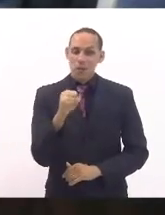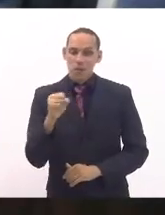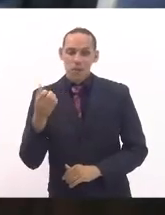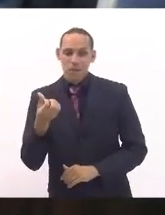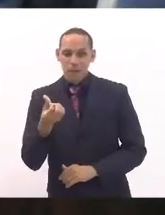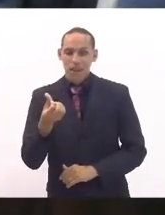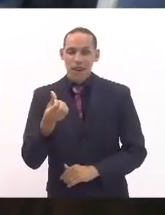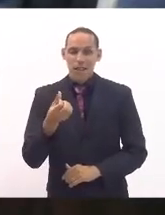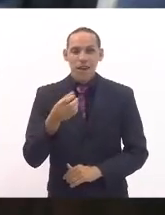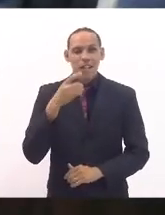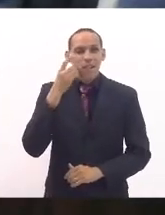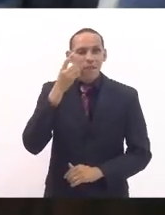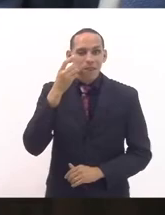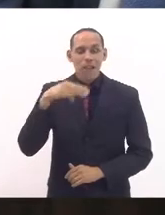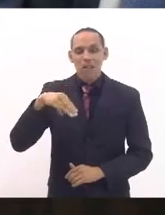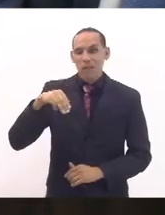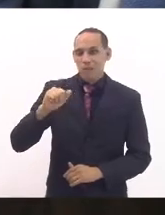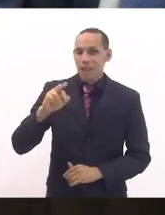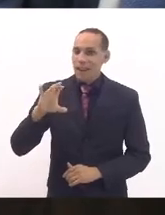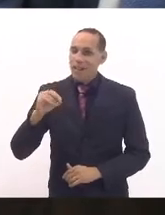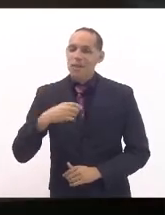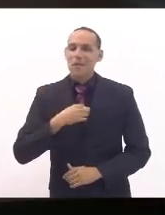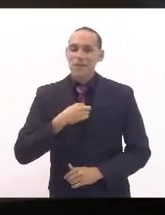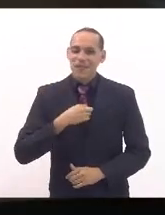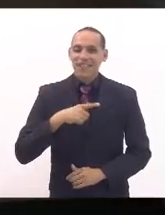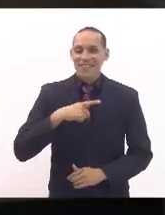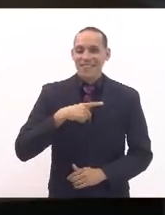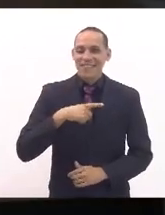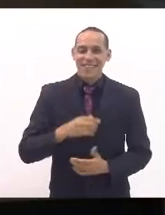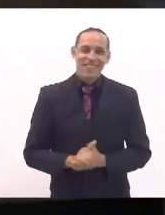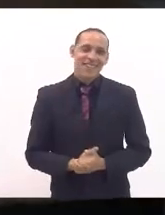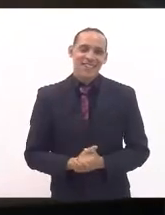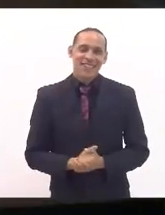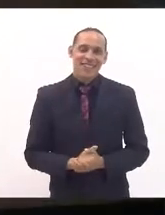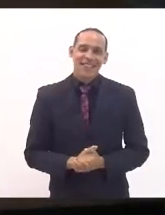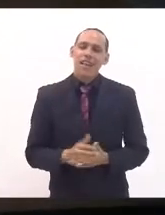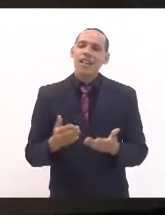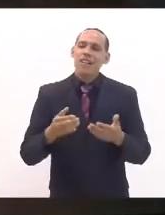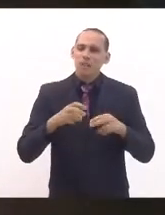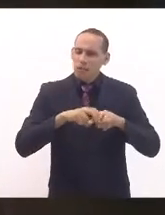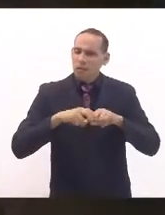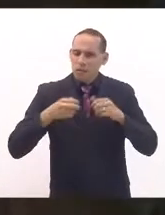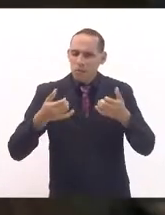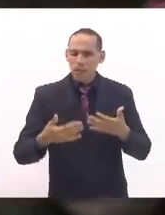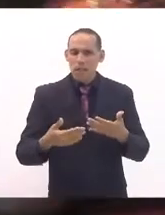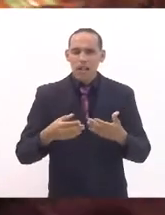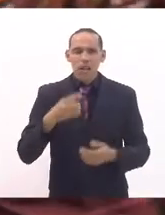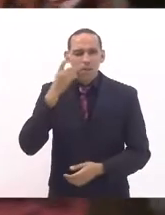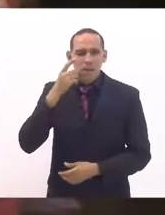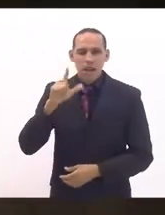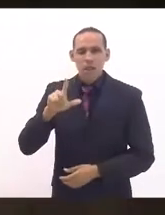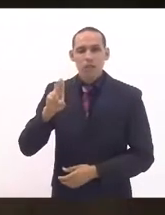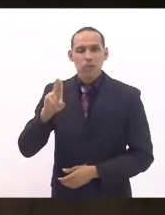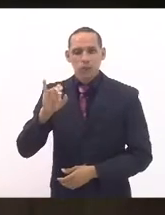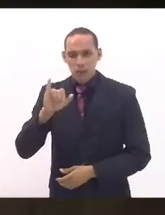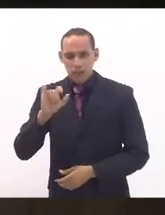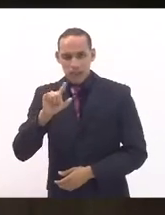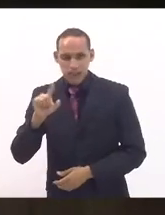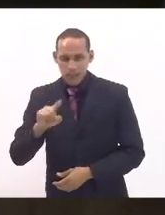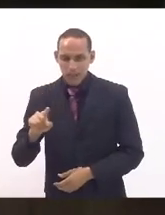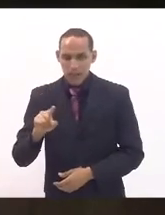5686, deputado Márcio Canella, de gravata. Presidente, antes quero justificar a ausência do deputado Luiz Martins, que está em